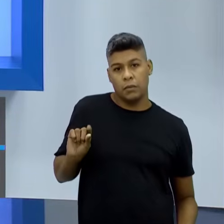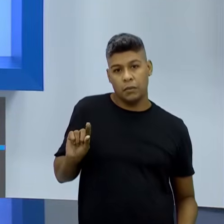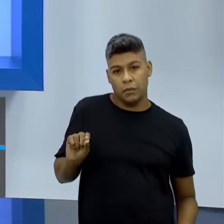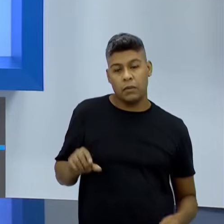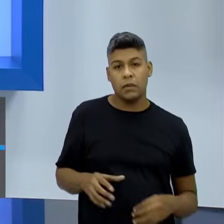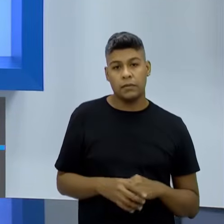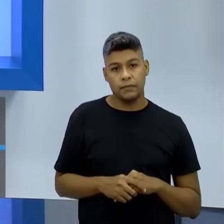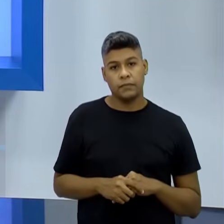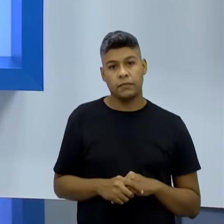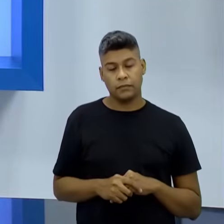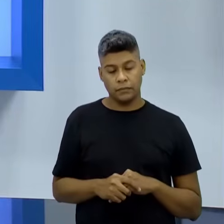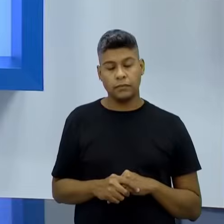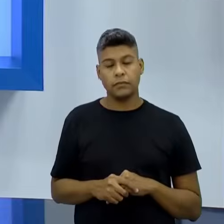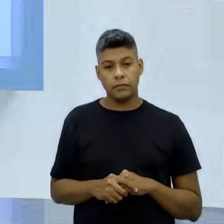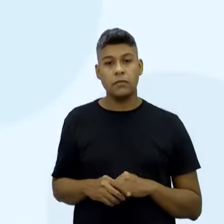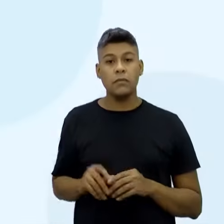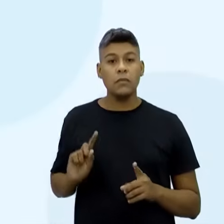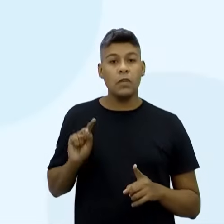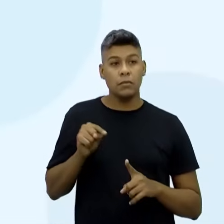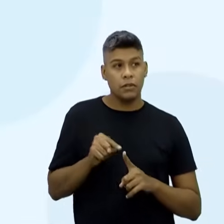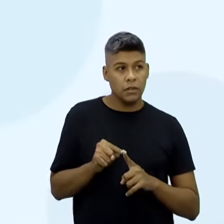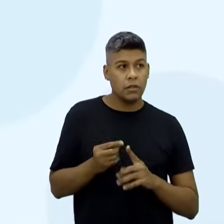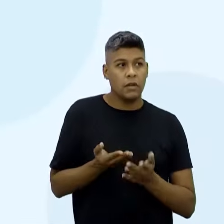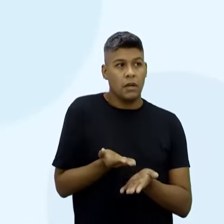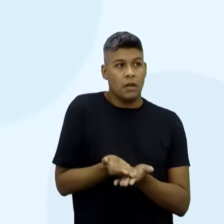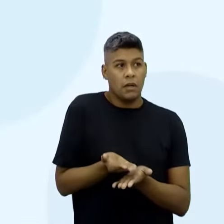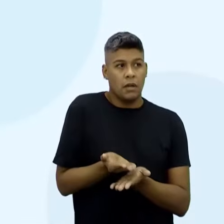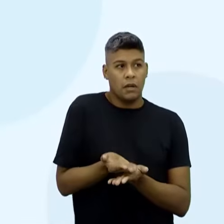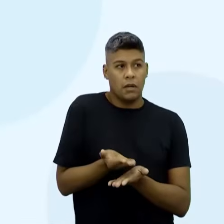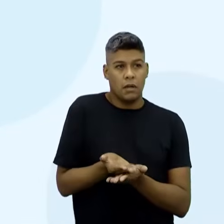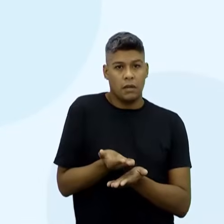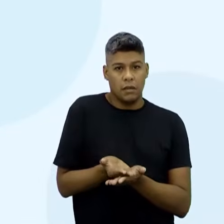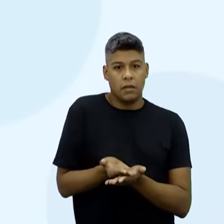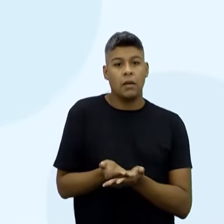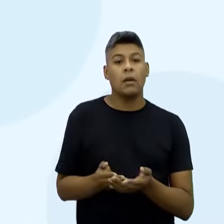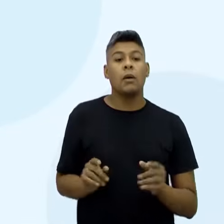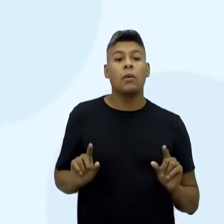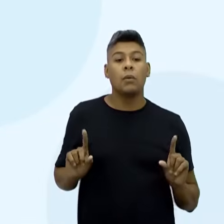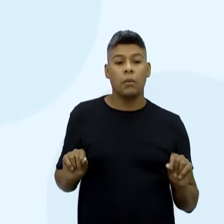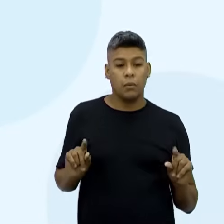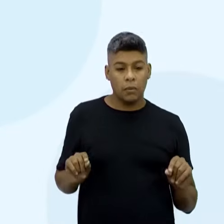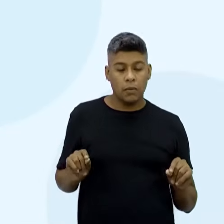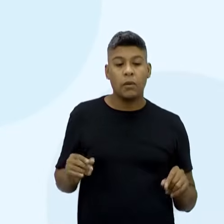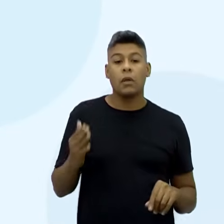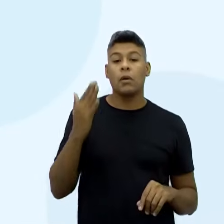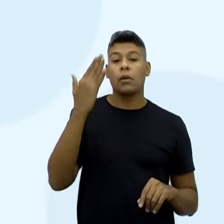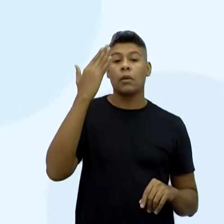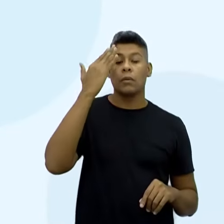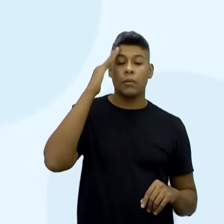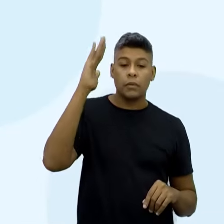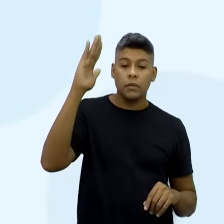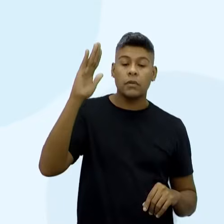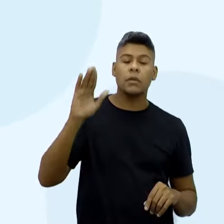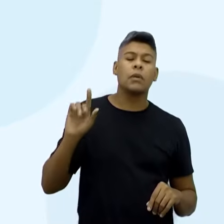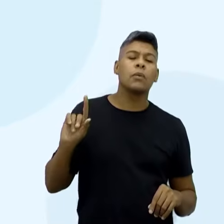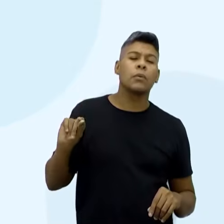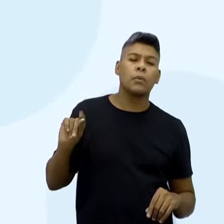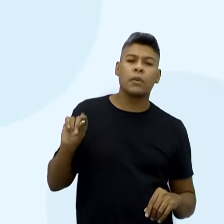gente, a gente entra então no objetivo da nossa aula de hoje, que está aí aparecendo para vocês, que é compreender o que é